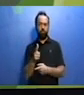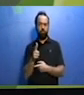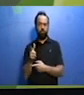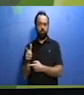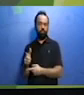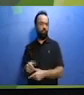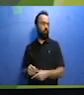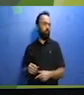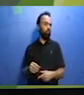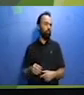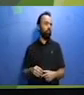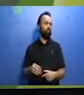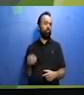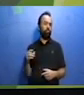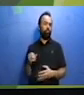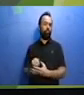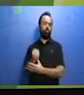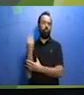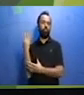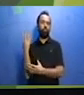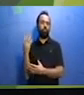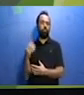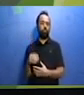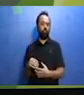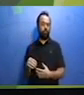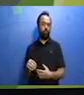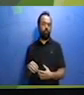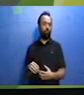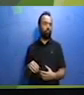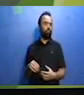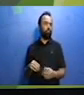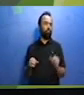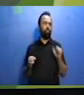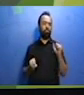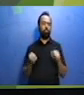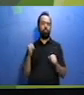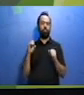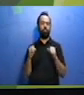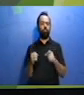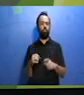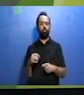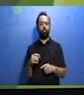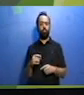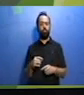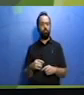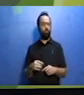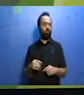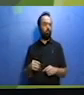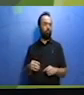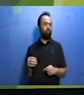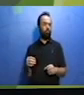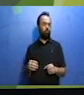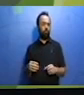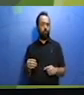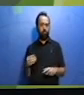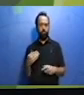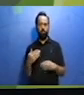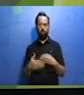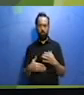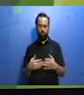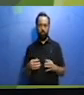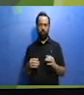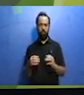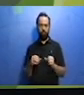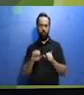Industrialmente, o petróleo surgiu em meados do século XIX, quando foi desenvolvido o processo de refinação do óleo